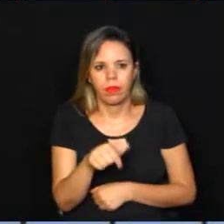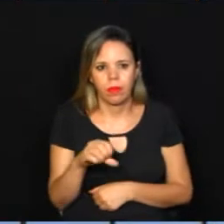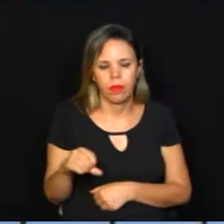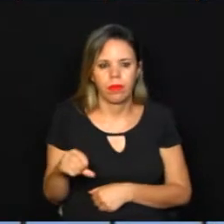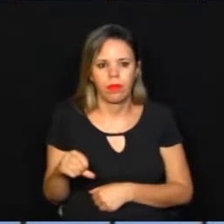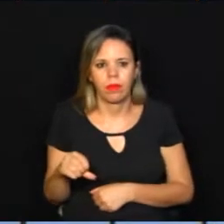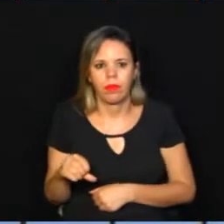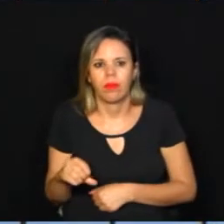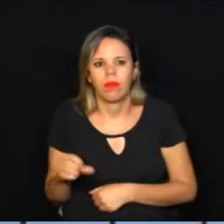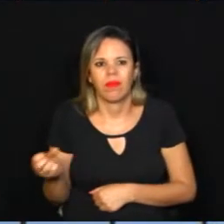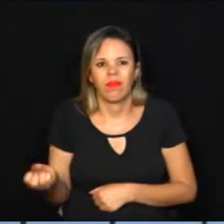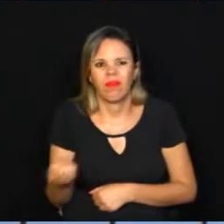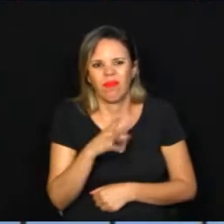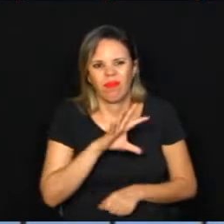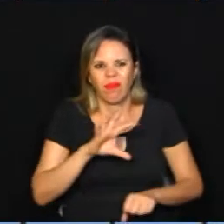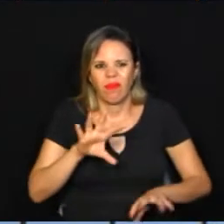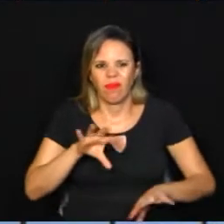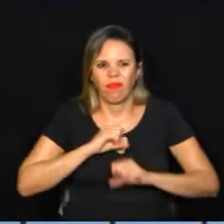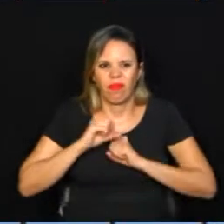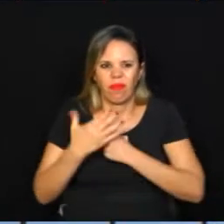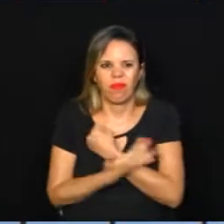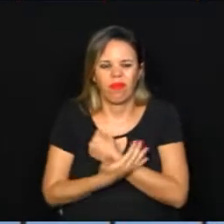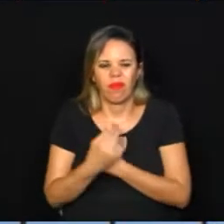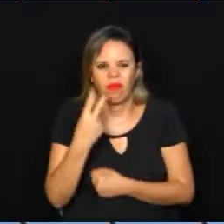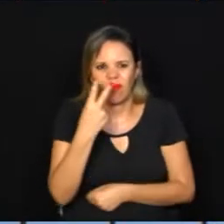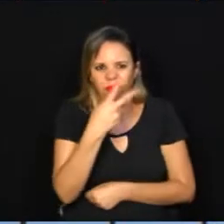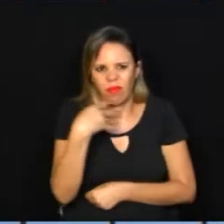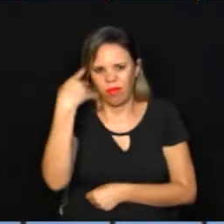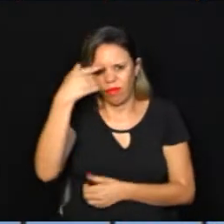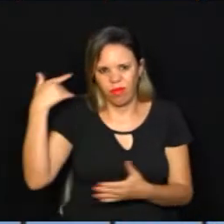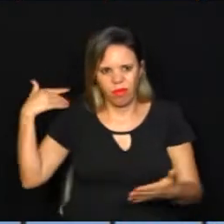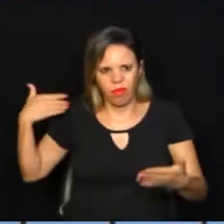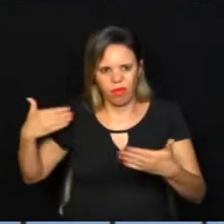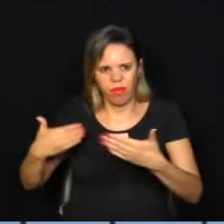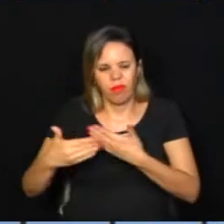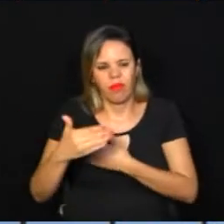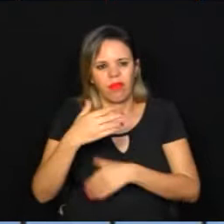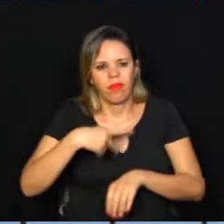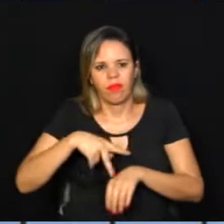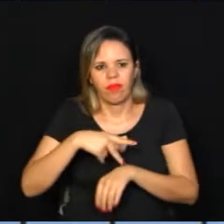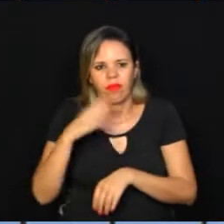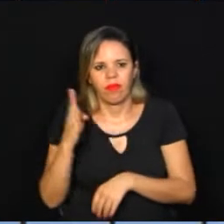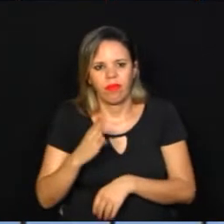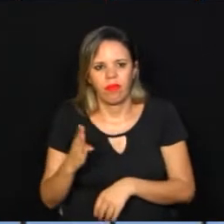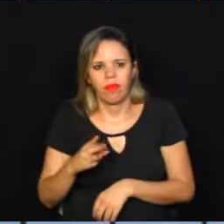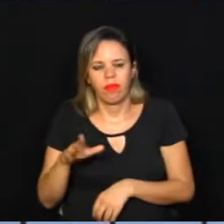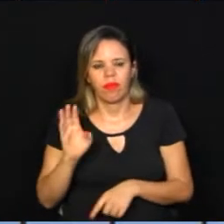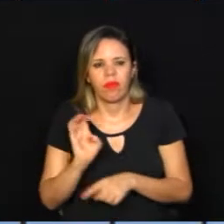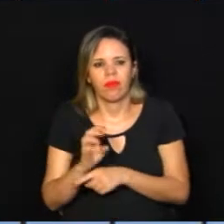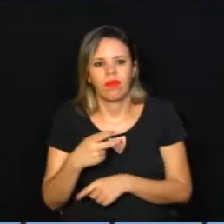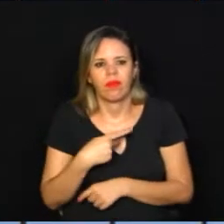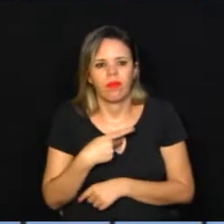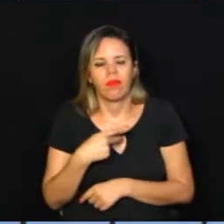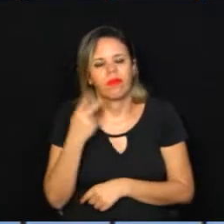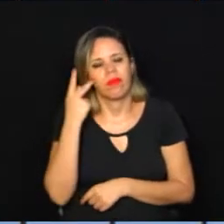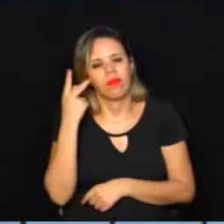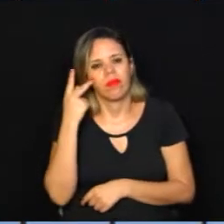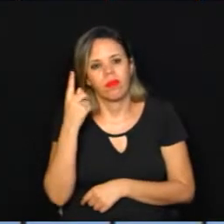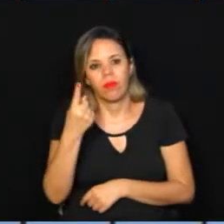51.879 novos casos nas últimas 24 horas no nosso país. Aqui no estado de São Paulo